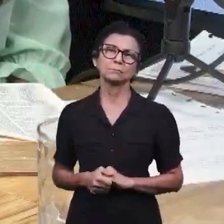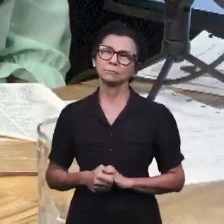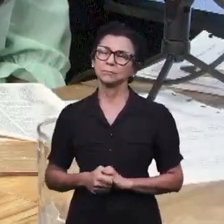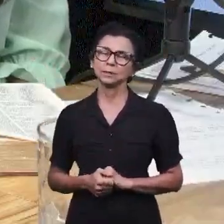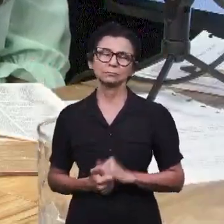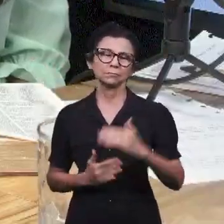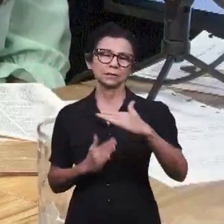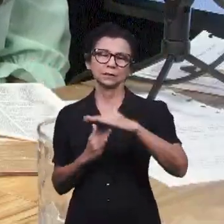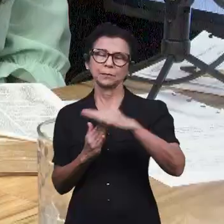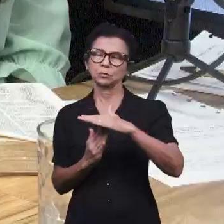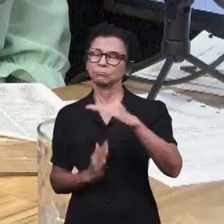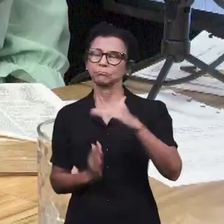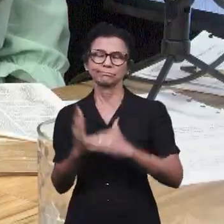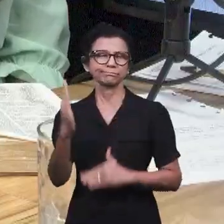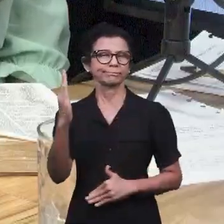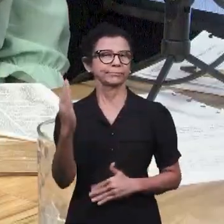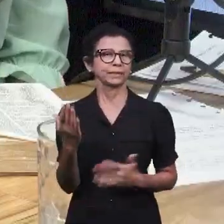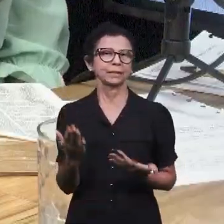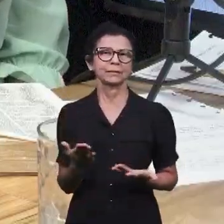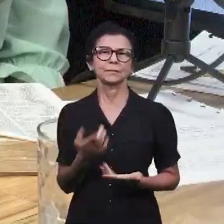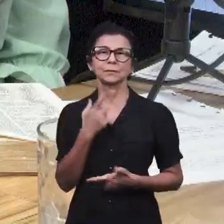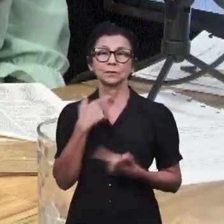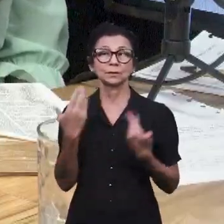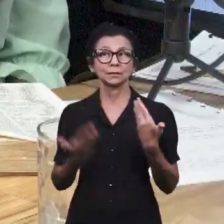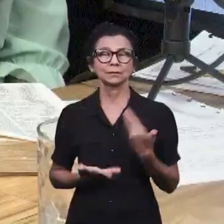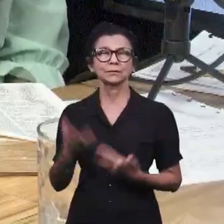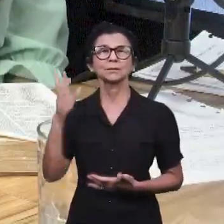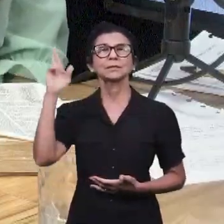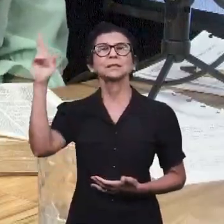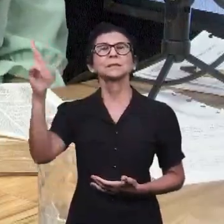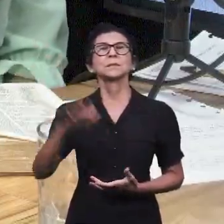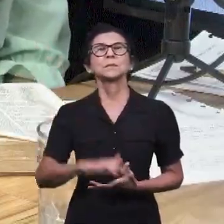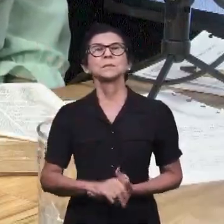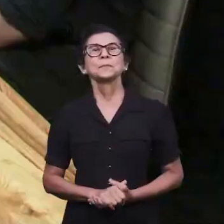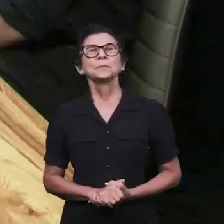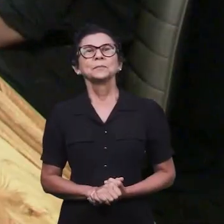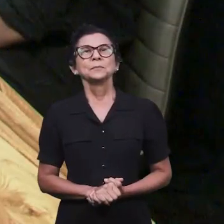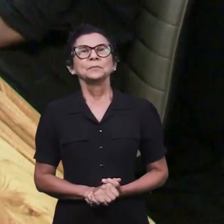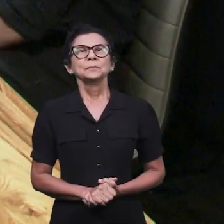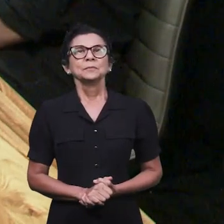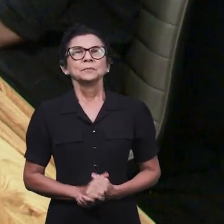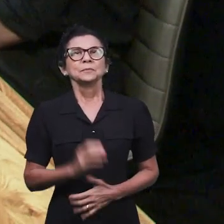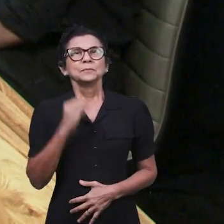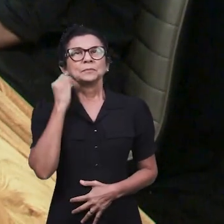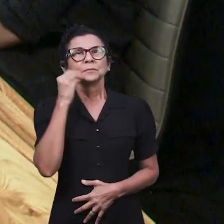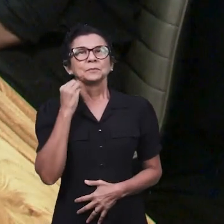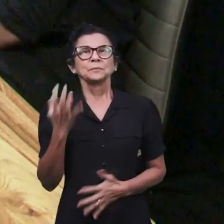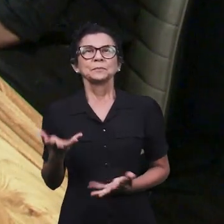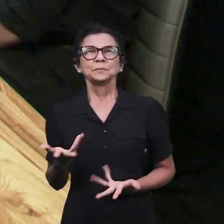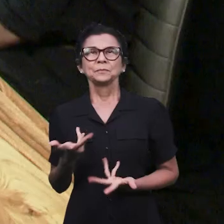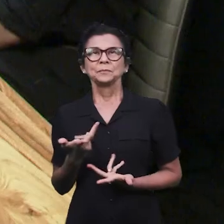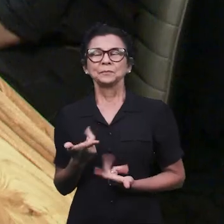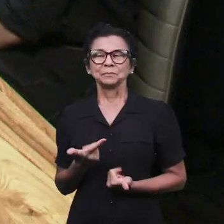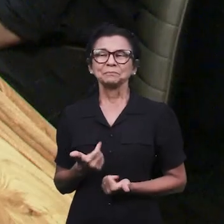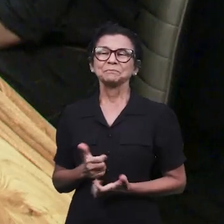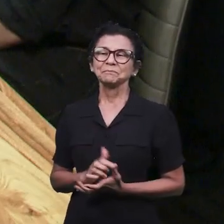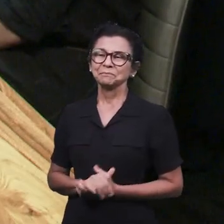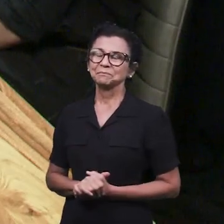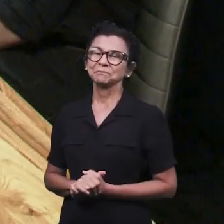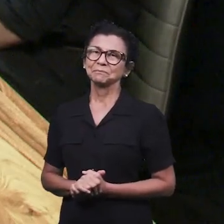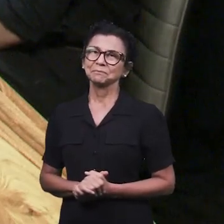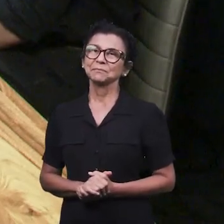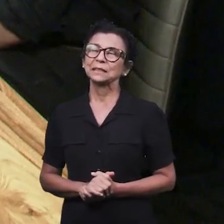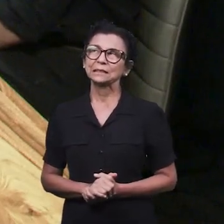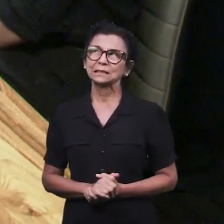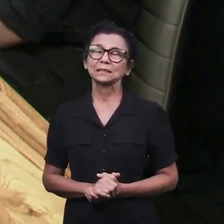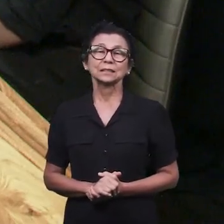muito além. E isso é a maravilha de servir ao Senhor. Nossa, com certeza, uma experiência muito maravilhosa e nos mostra, né, que com o